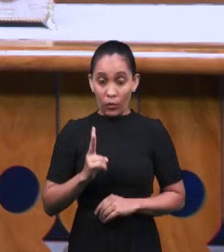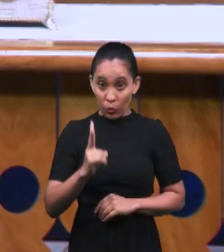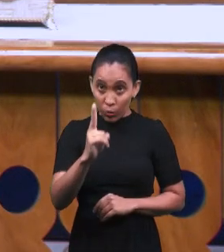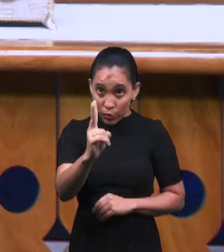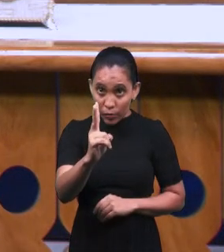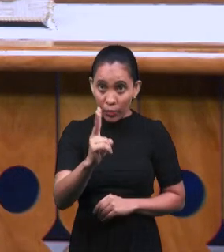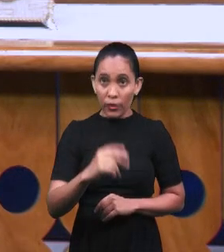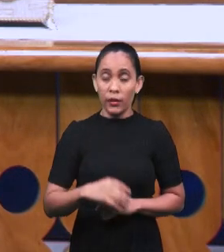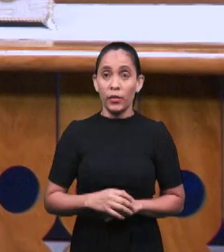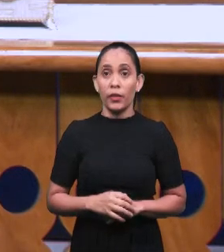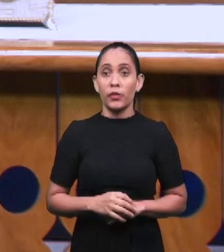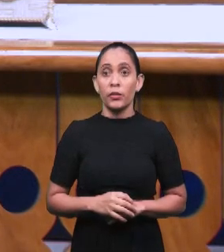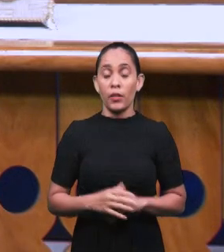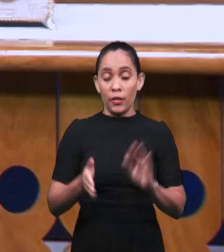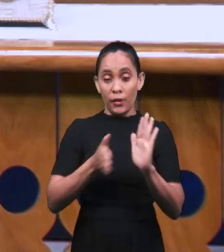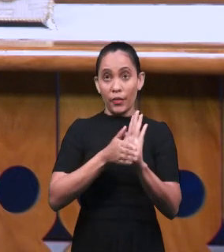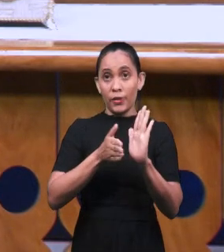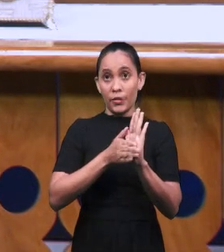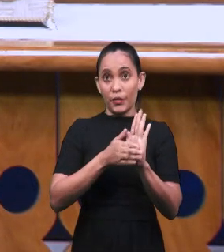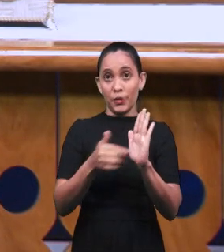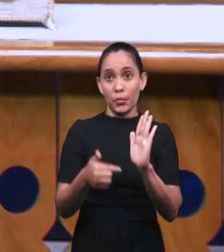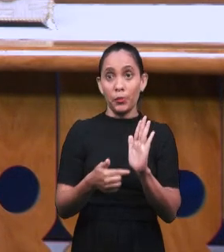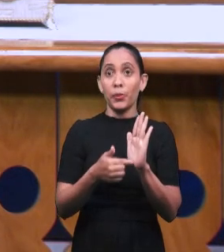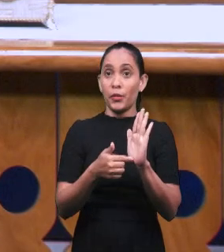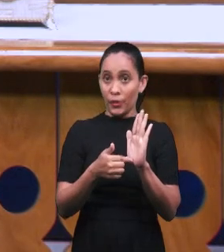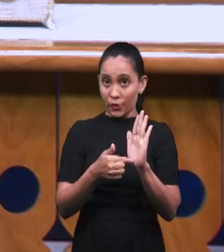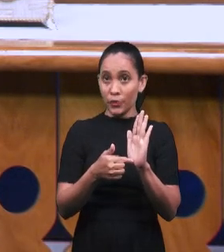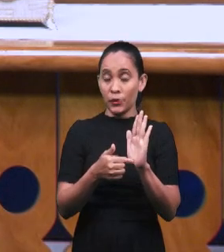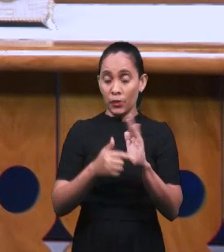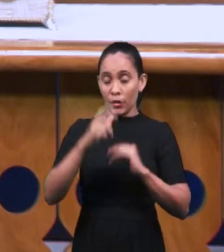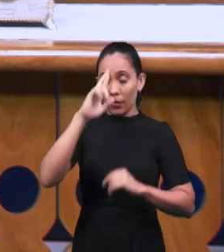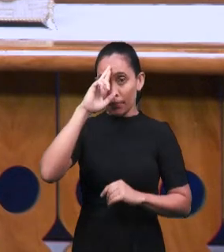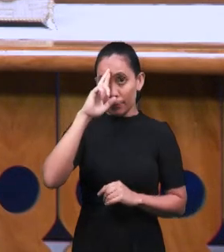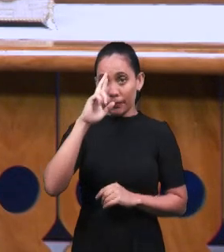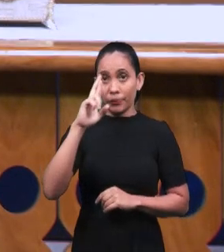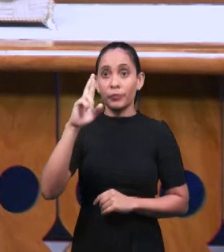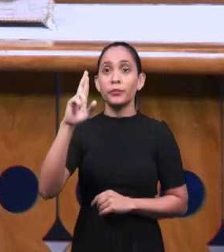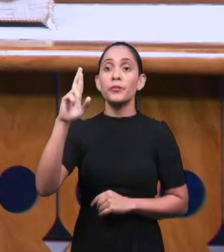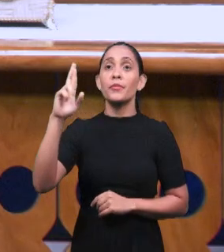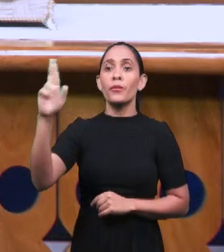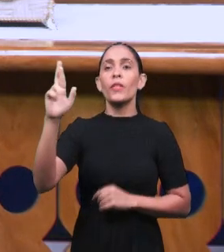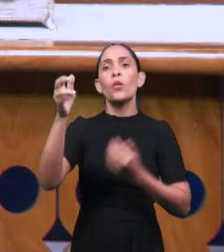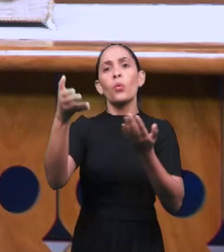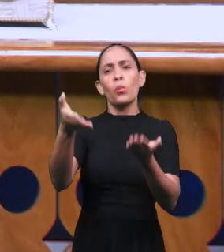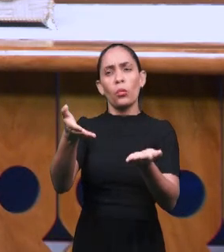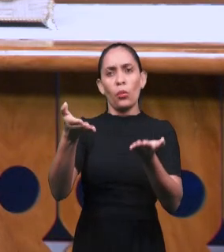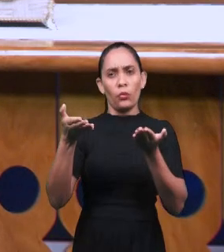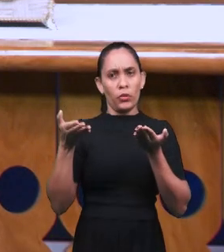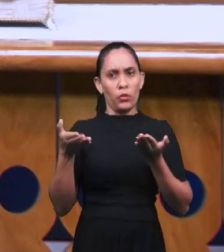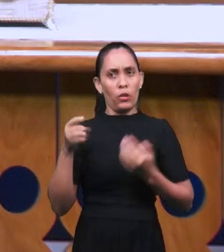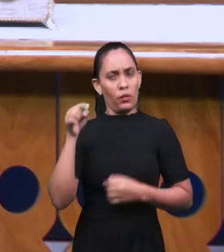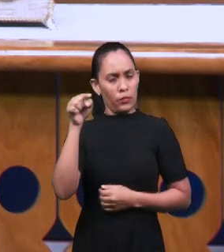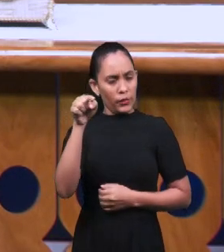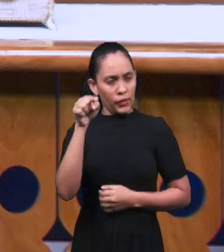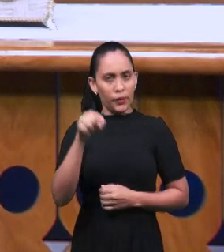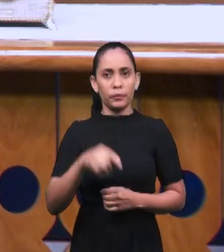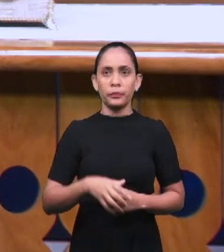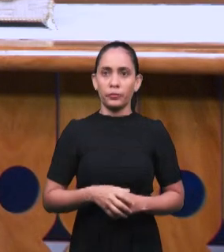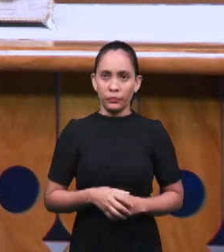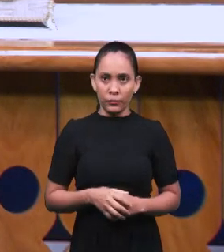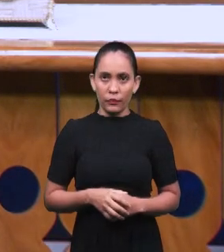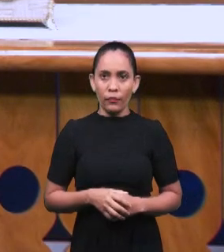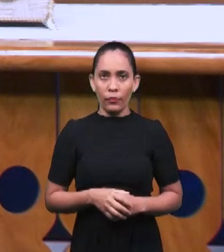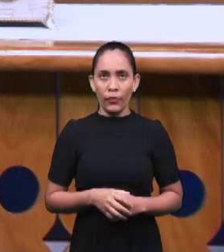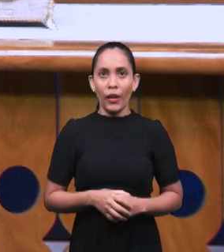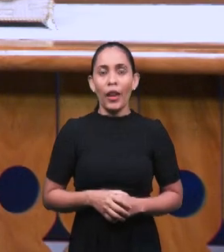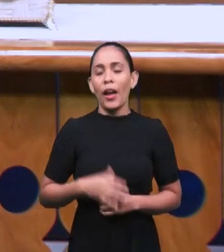continuidade a esse projeto que o Senhor lhe convidou para fazer parte dele. Sabe por quê? É que ele não gosta